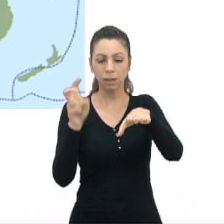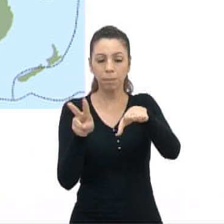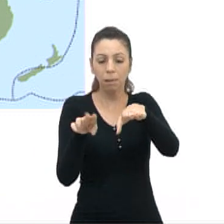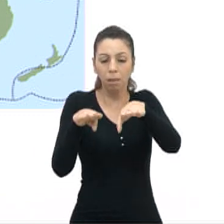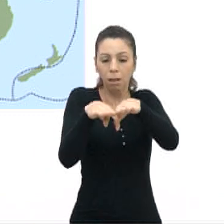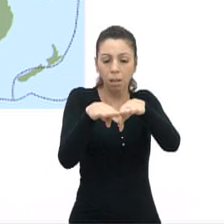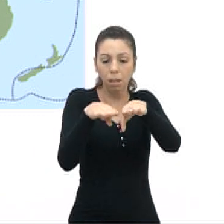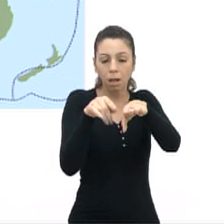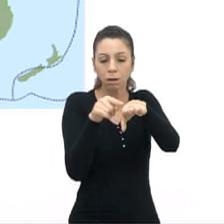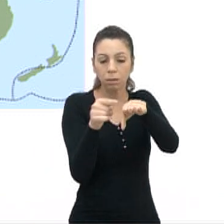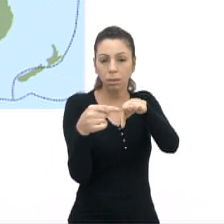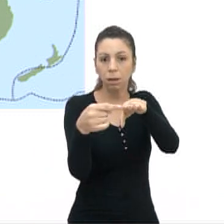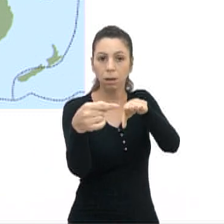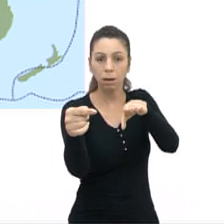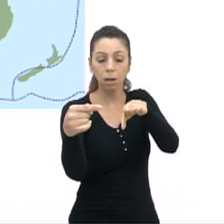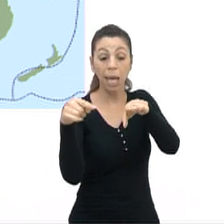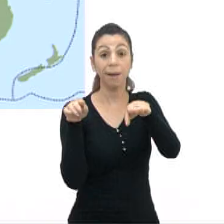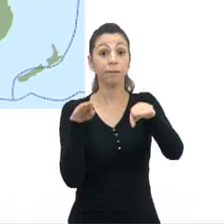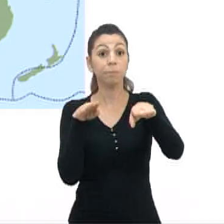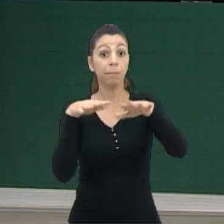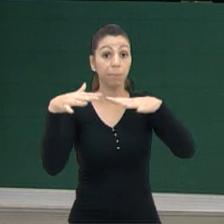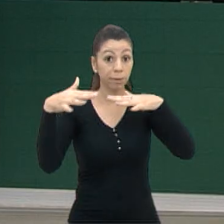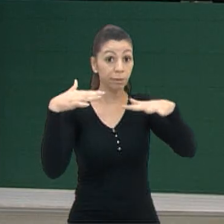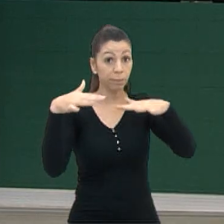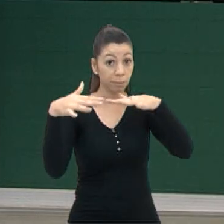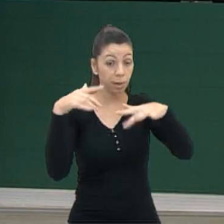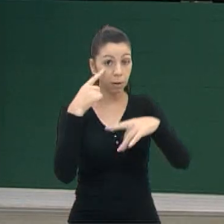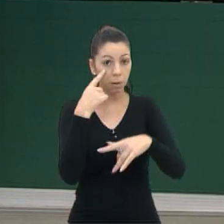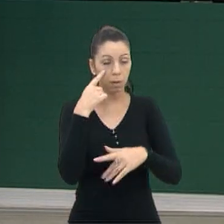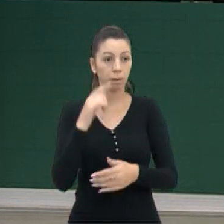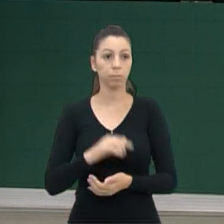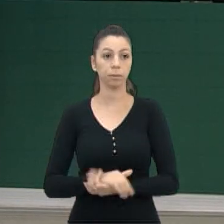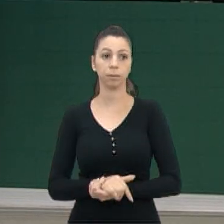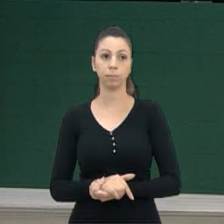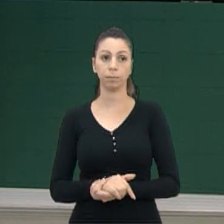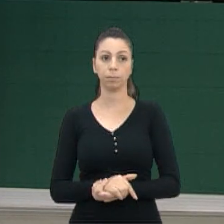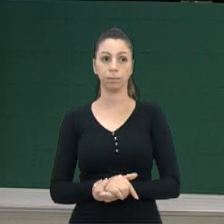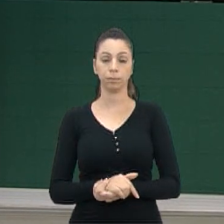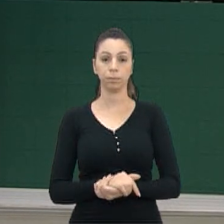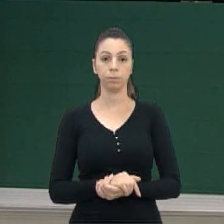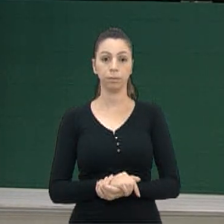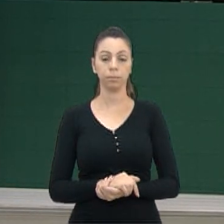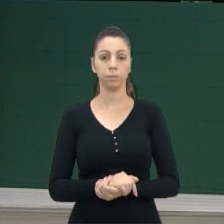E estas placas fazem movimentos. Já vamos ver quais são.